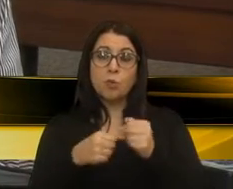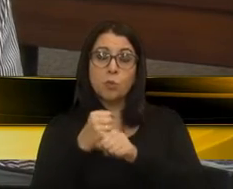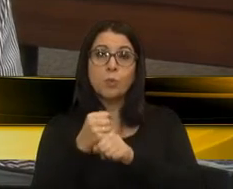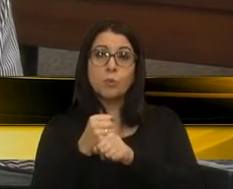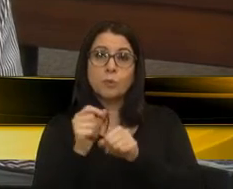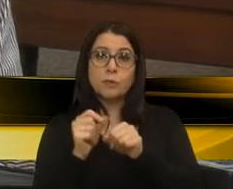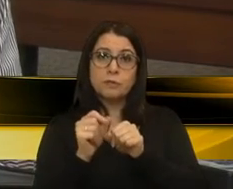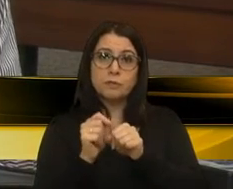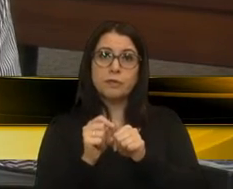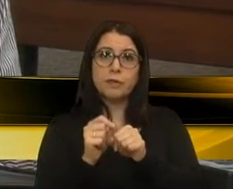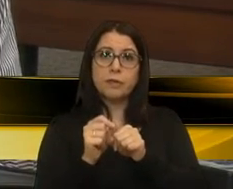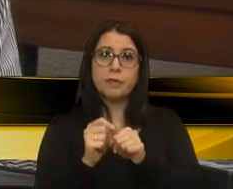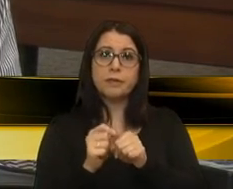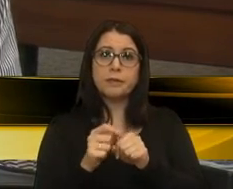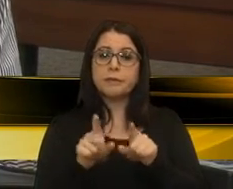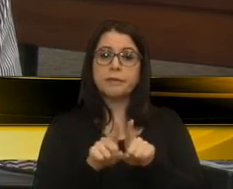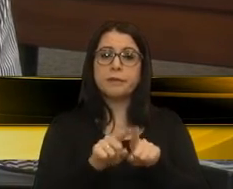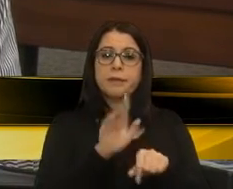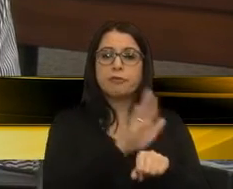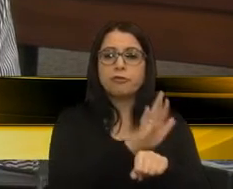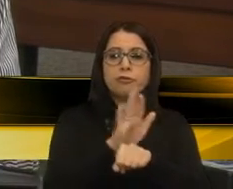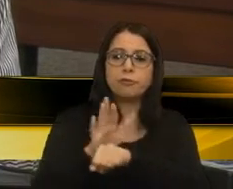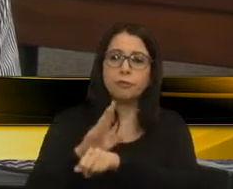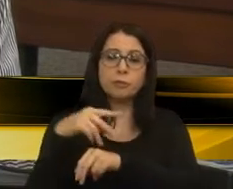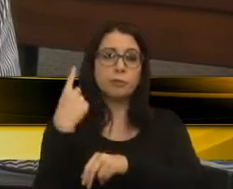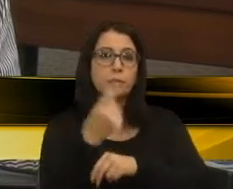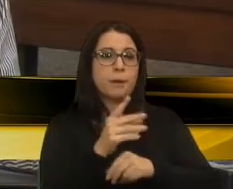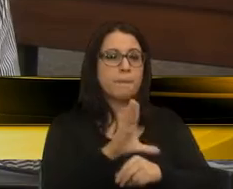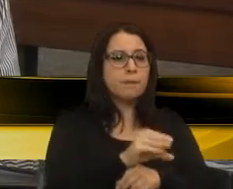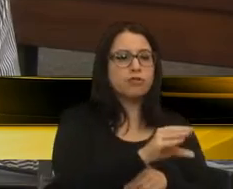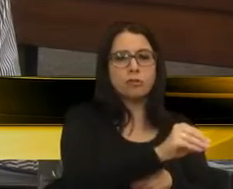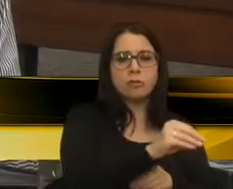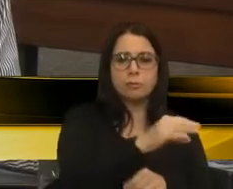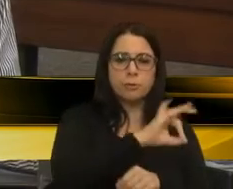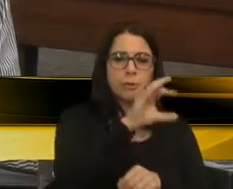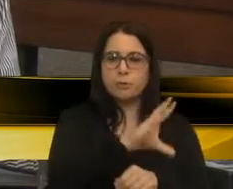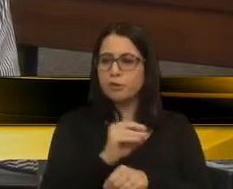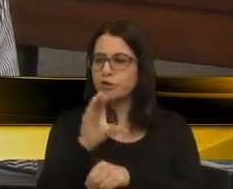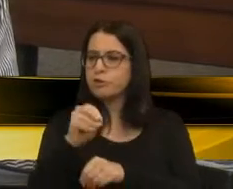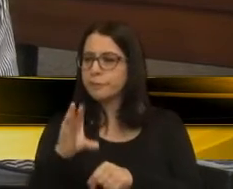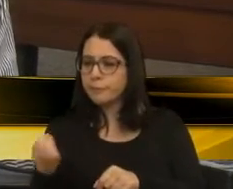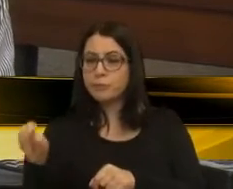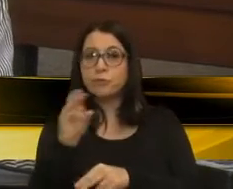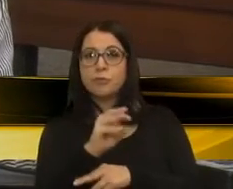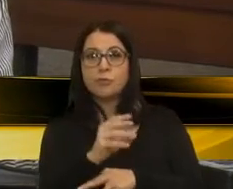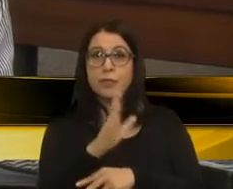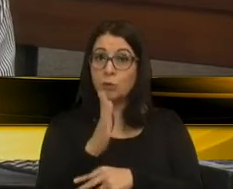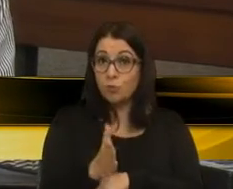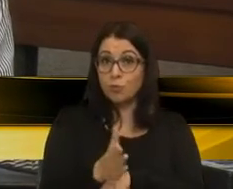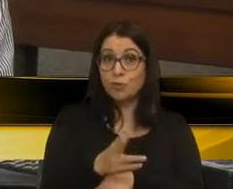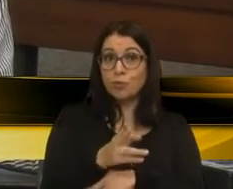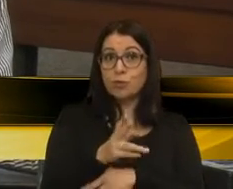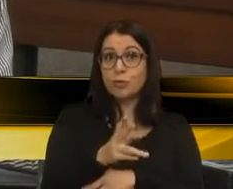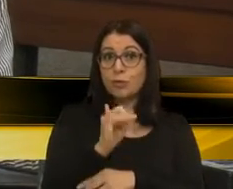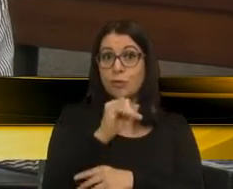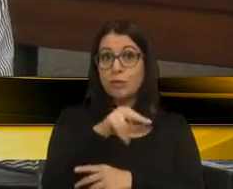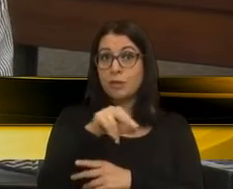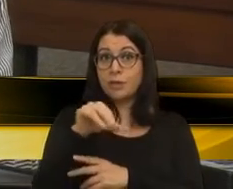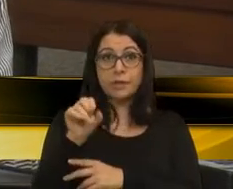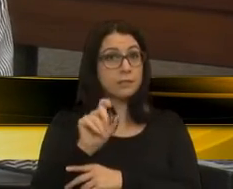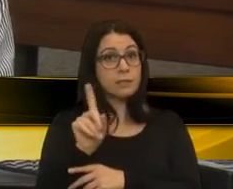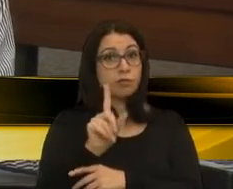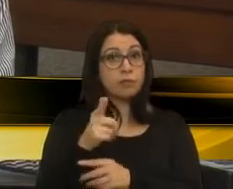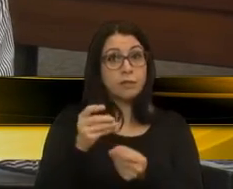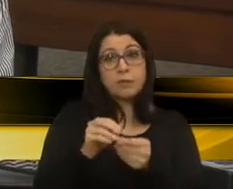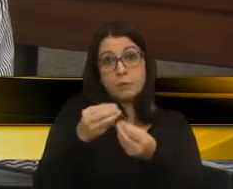fez caridade com o chapéu alheio, mexendo em alíquotas, mexendo em contribuições, que talvez hoje a Previdência não fosse